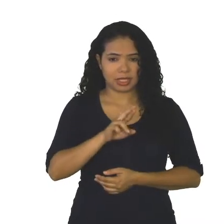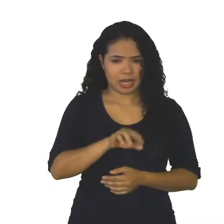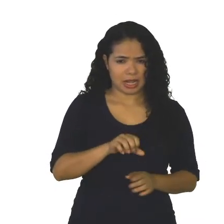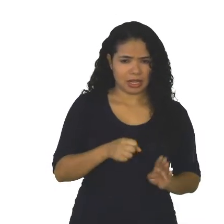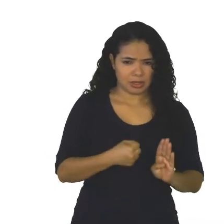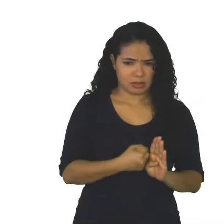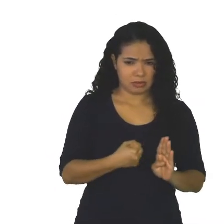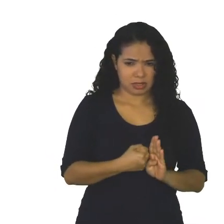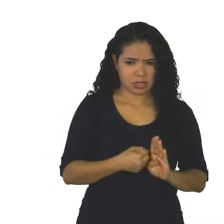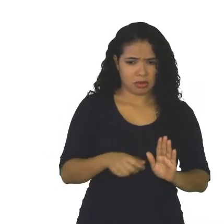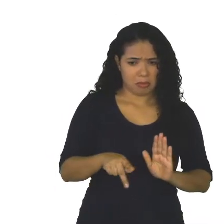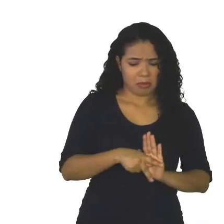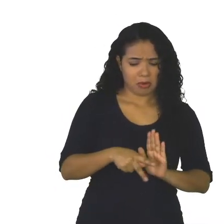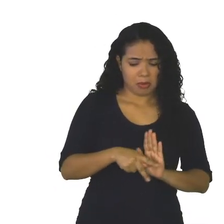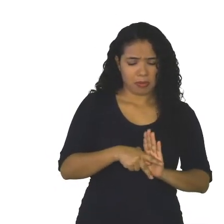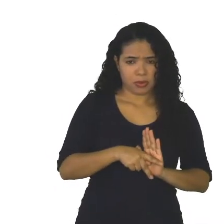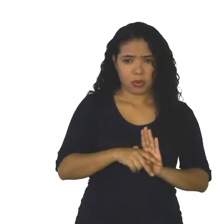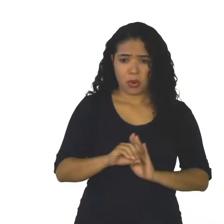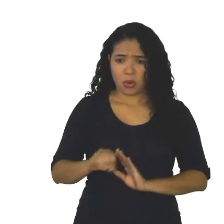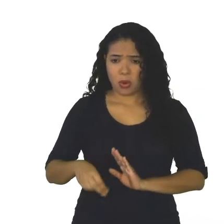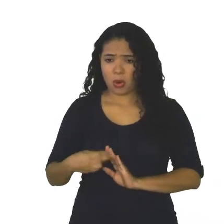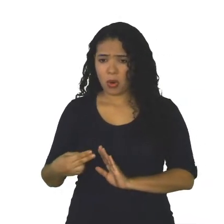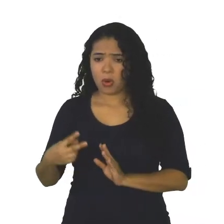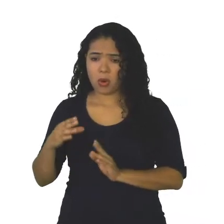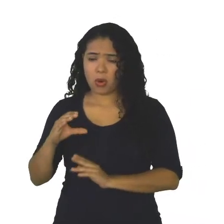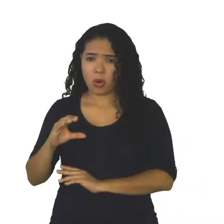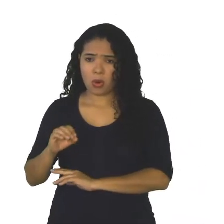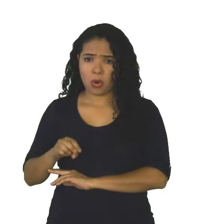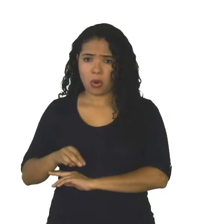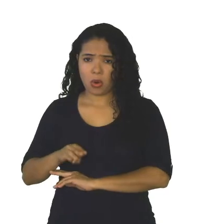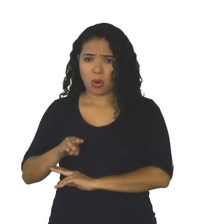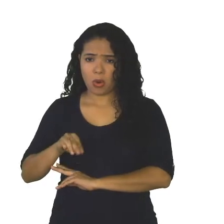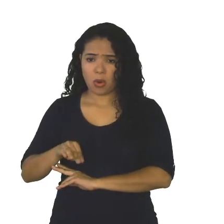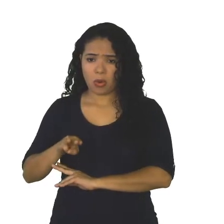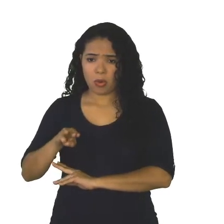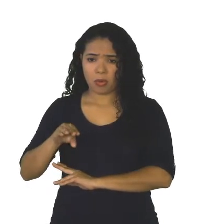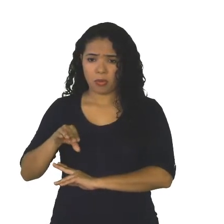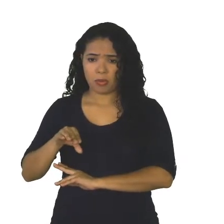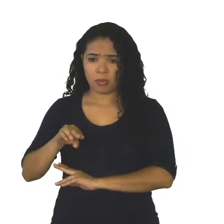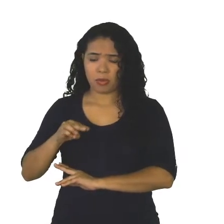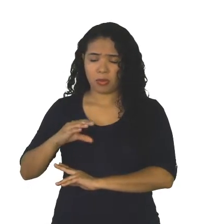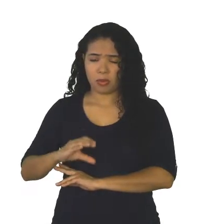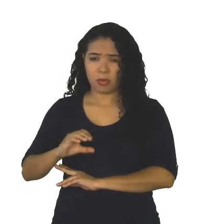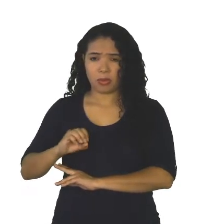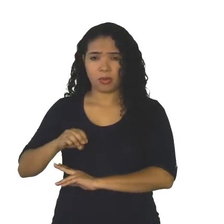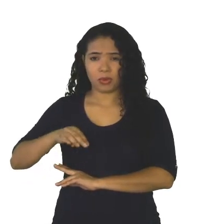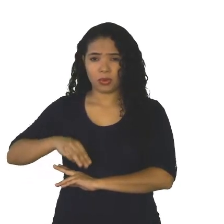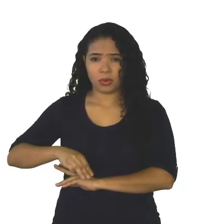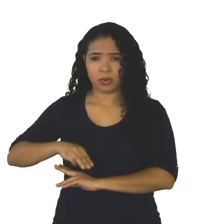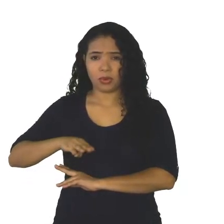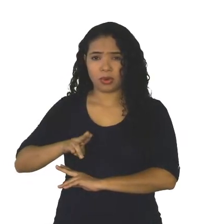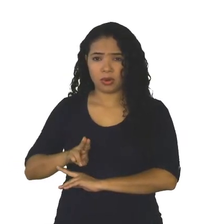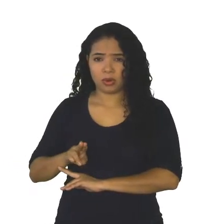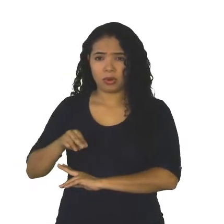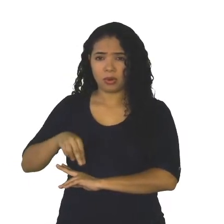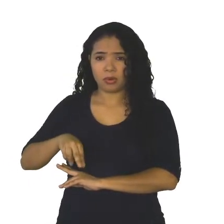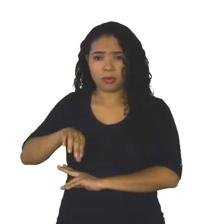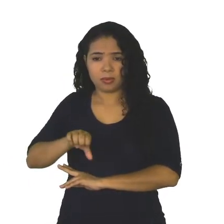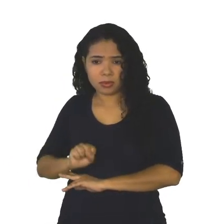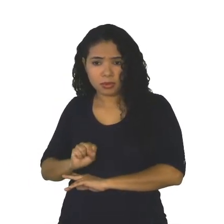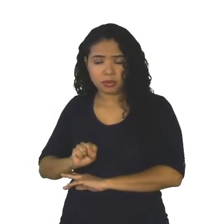substantivos próprios ou comuns. Então vocês vão observar as palavras destacadas e ver